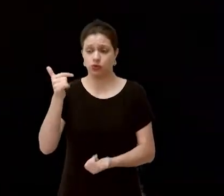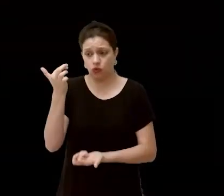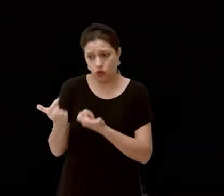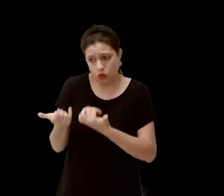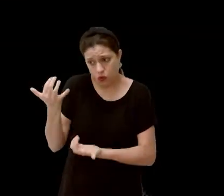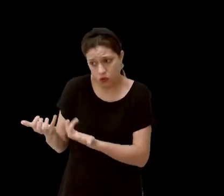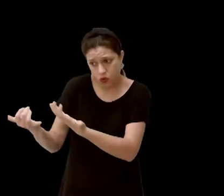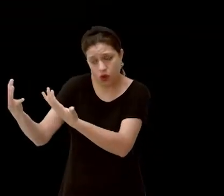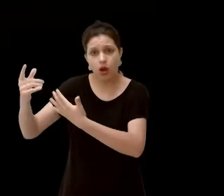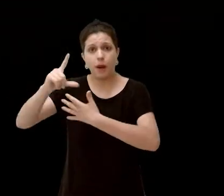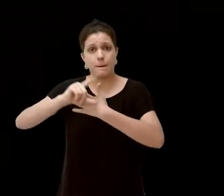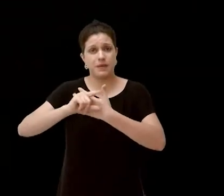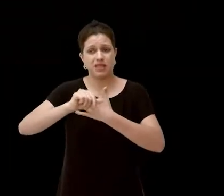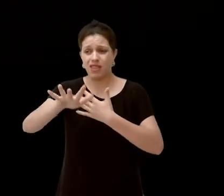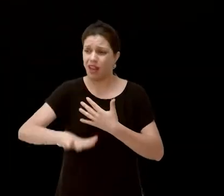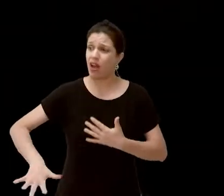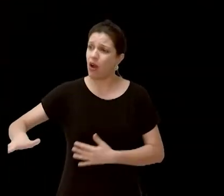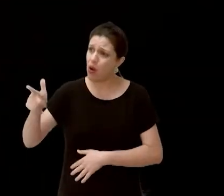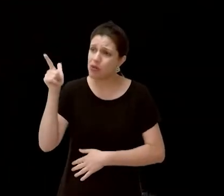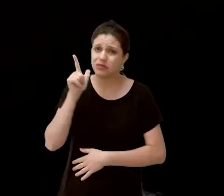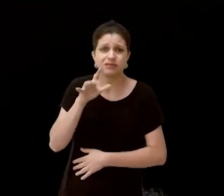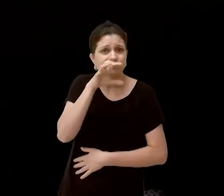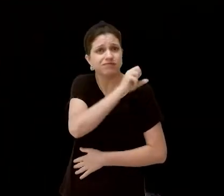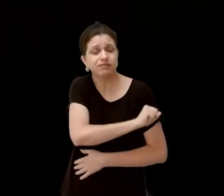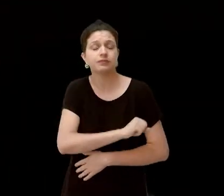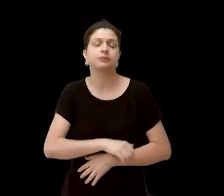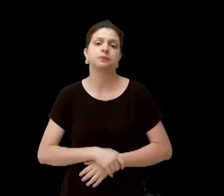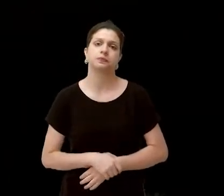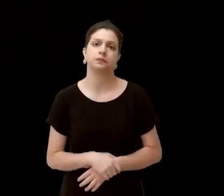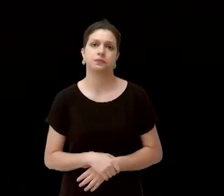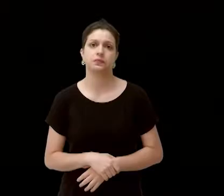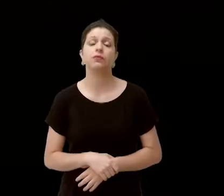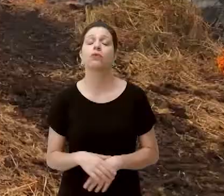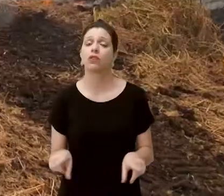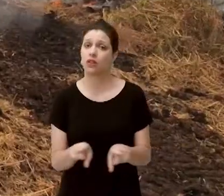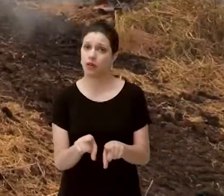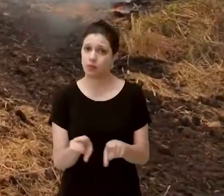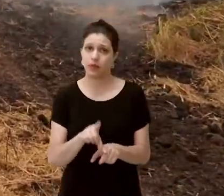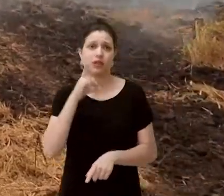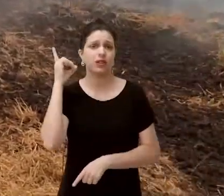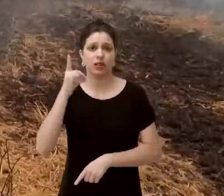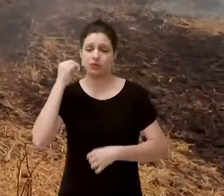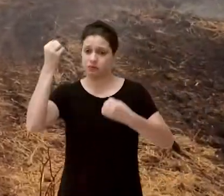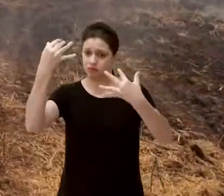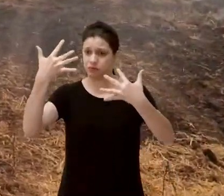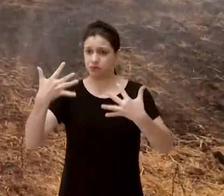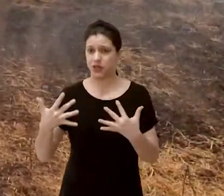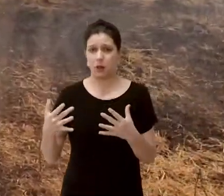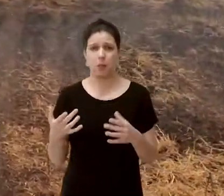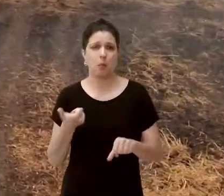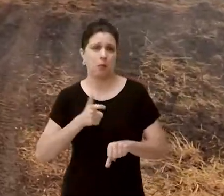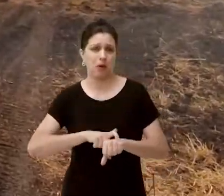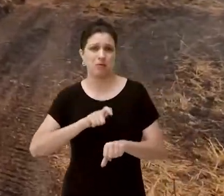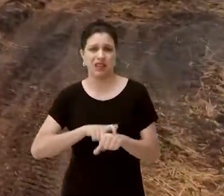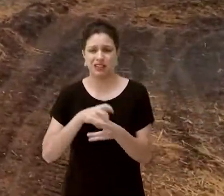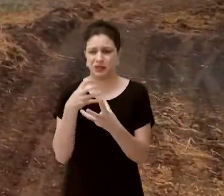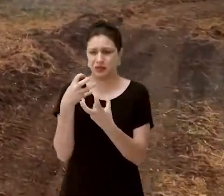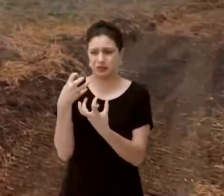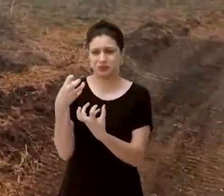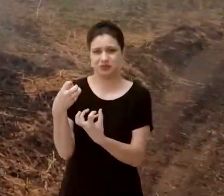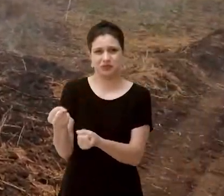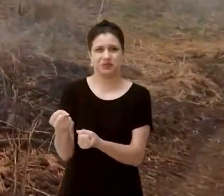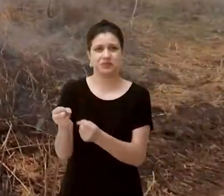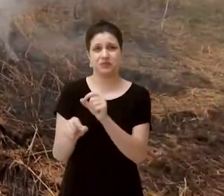queimadas no Pantanal e regiões próximas seja mais efetivo. O parlamentar também alertou que nesse período